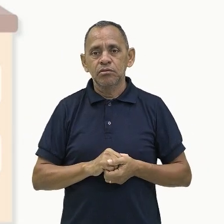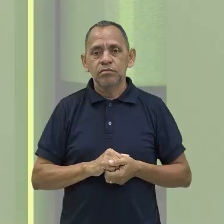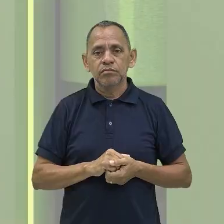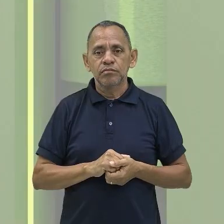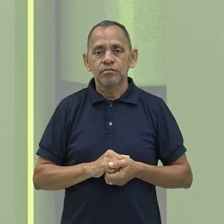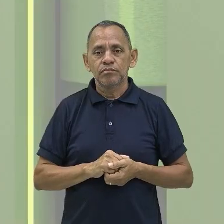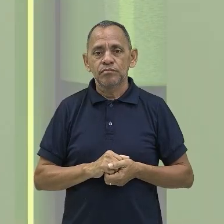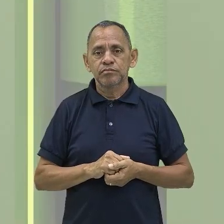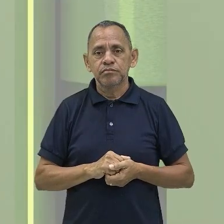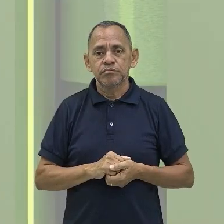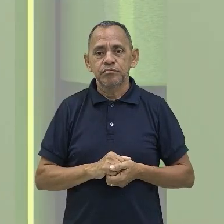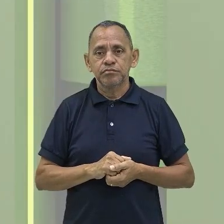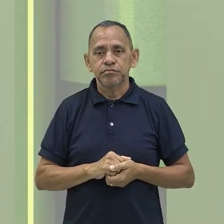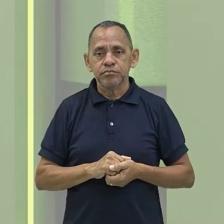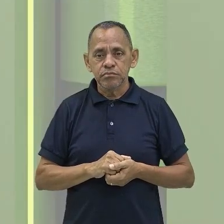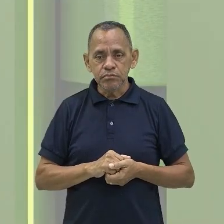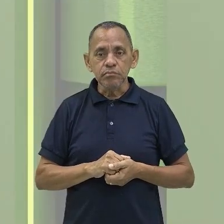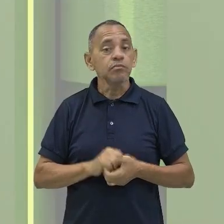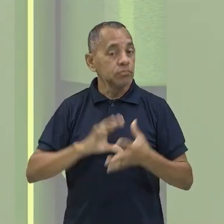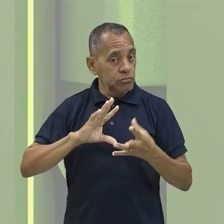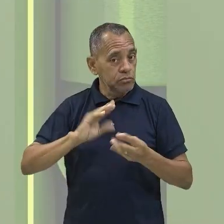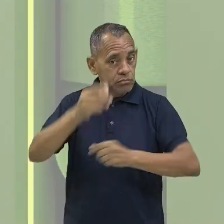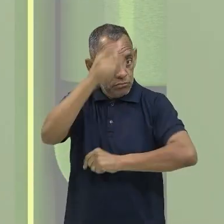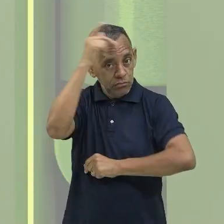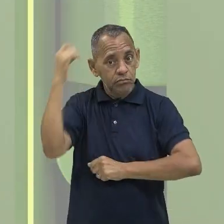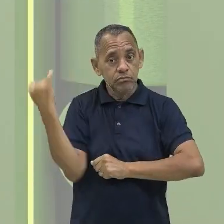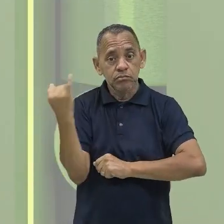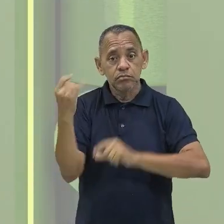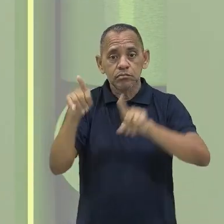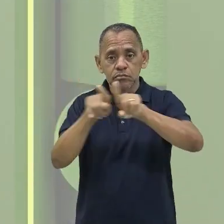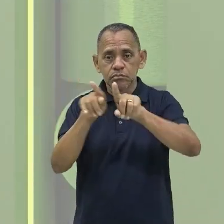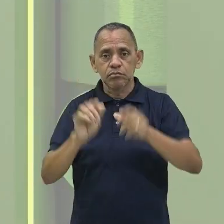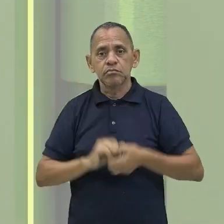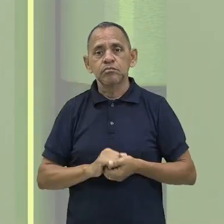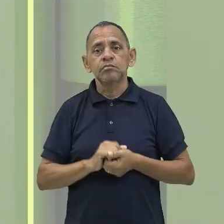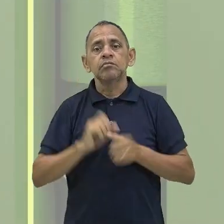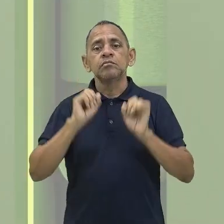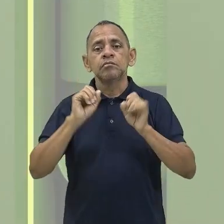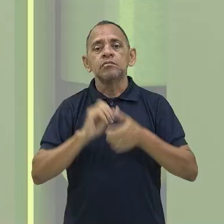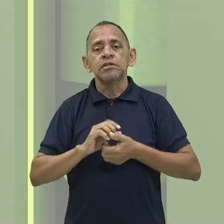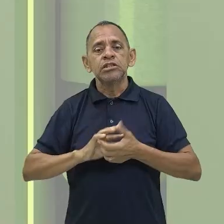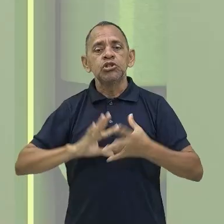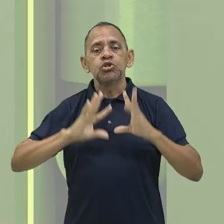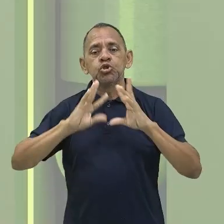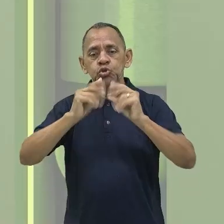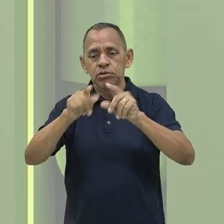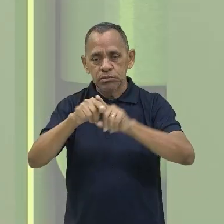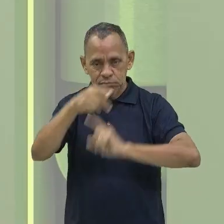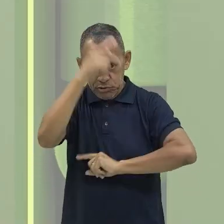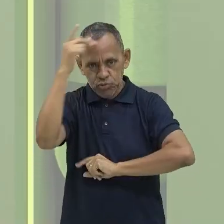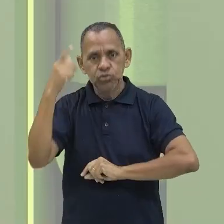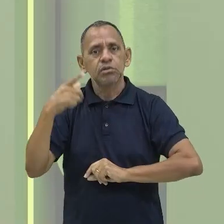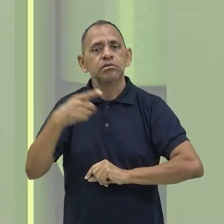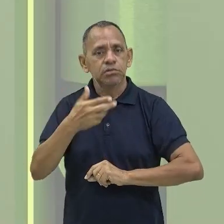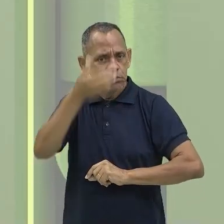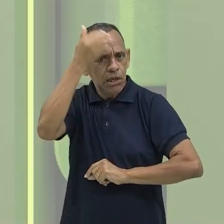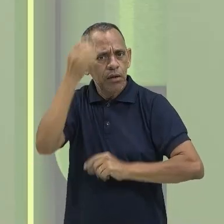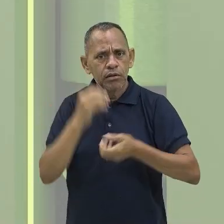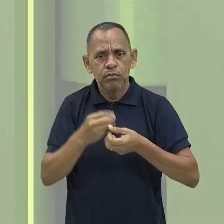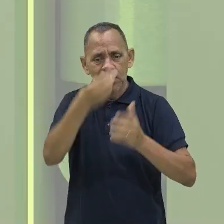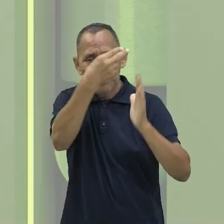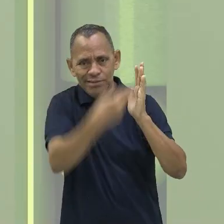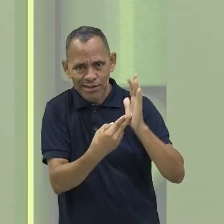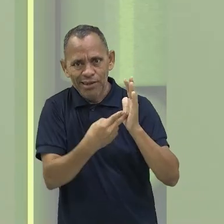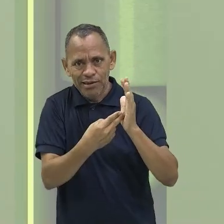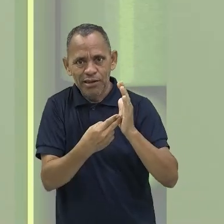ambiente escolar, né, como um todo. Então é importante, como eu falei, que todos saibam as regras que regem aquele ambiente para que seja